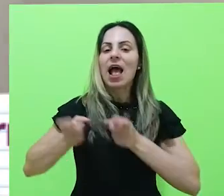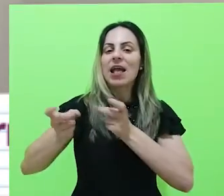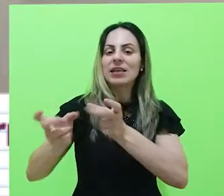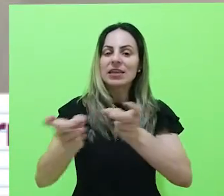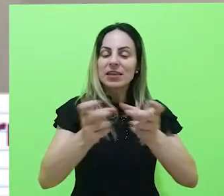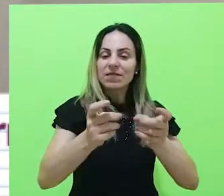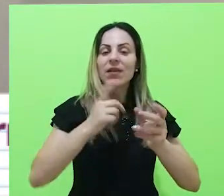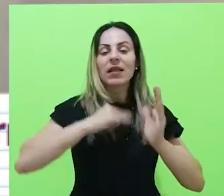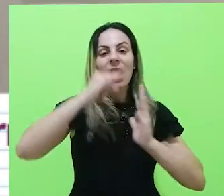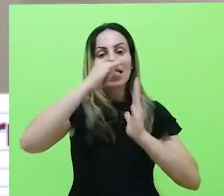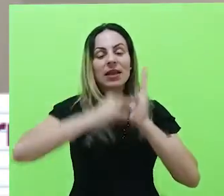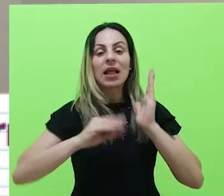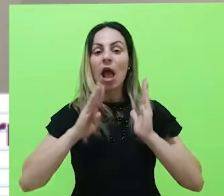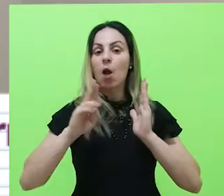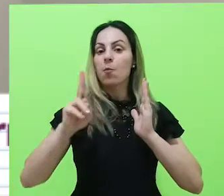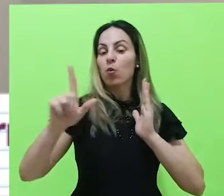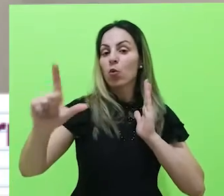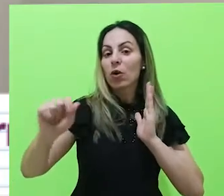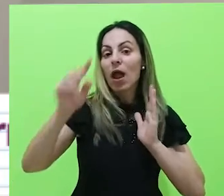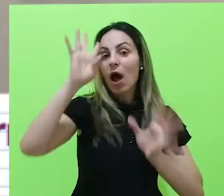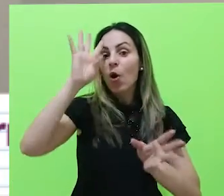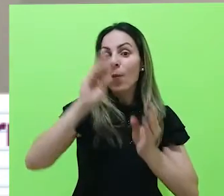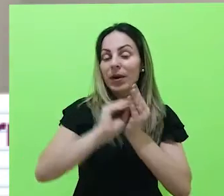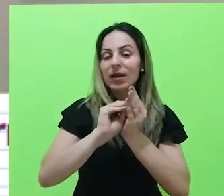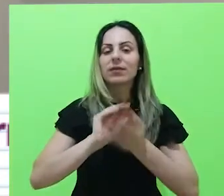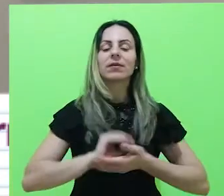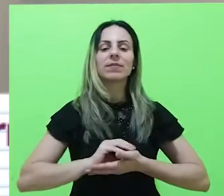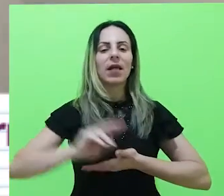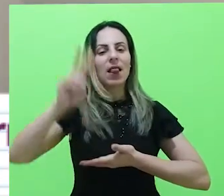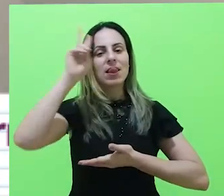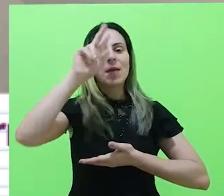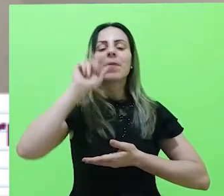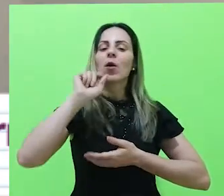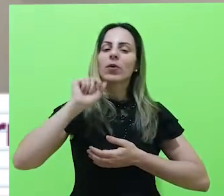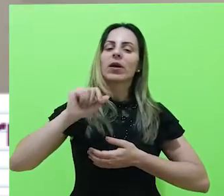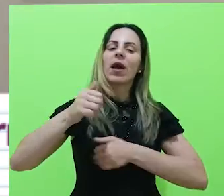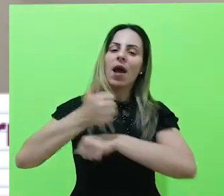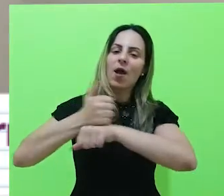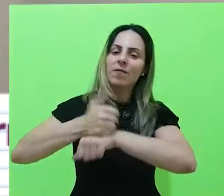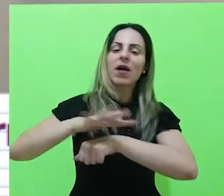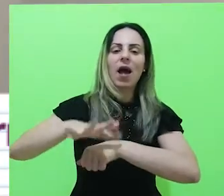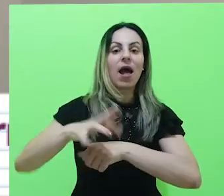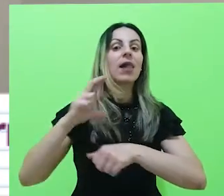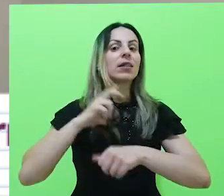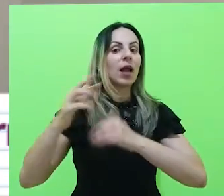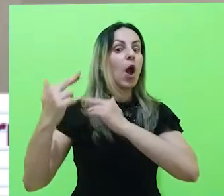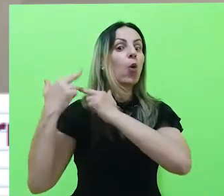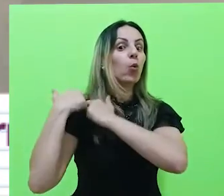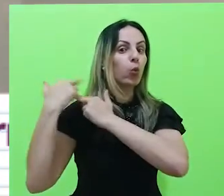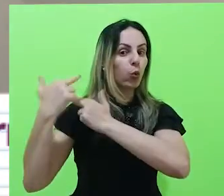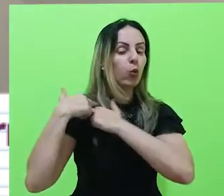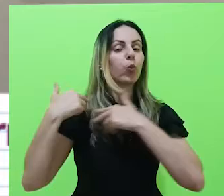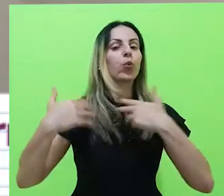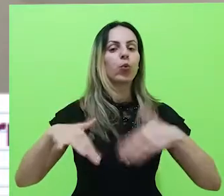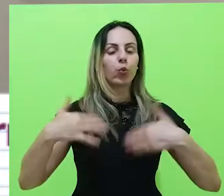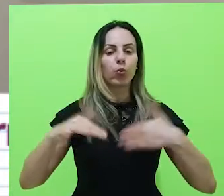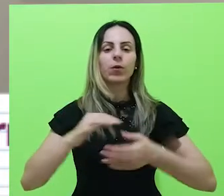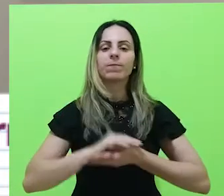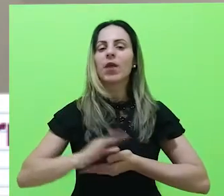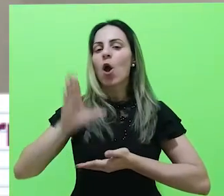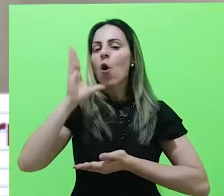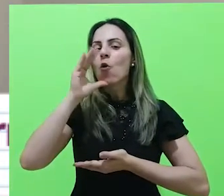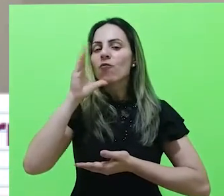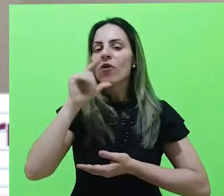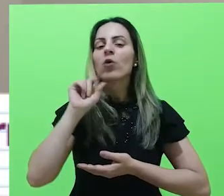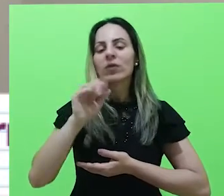compreensão de bulas. É importante lembrar que essa função, ela exige bastante responsabilidade, né? O funcionário,